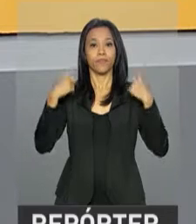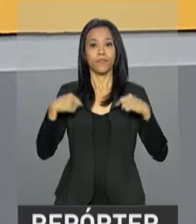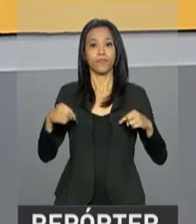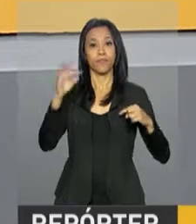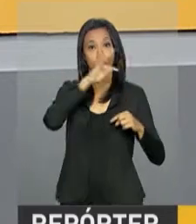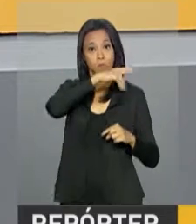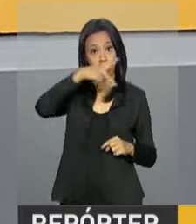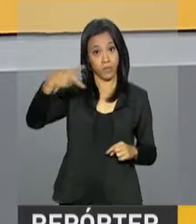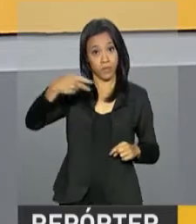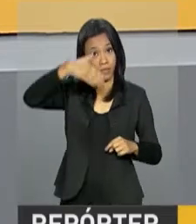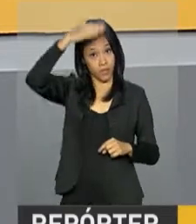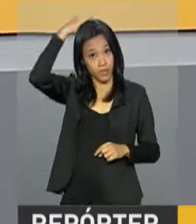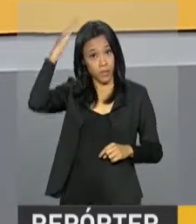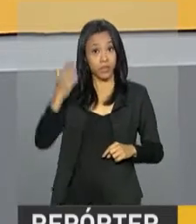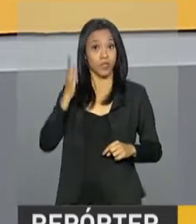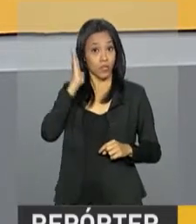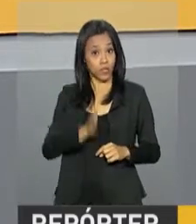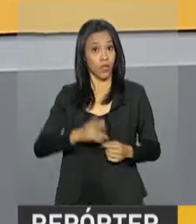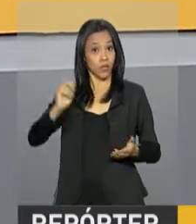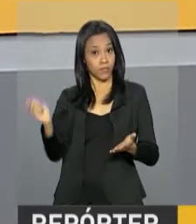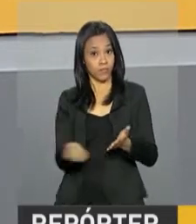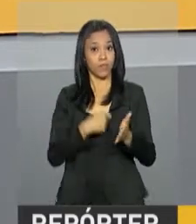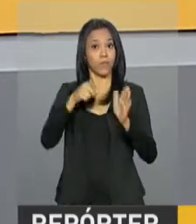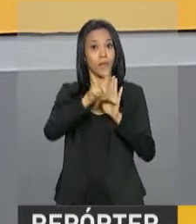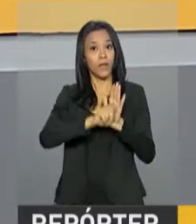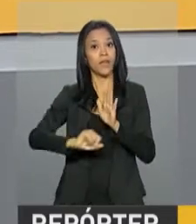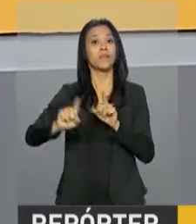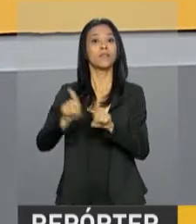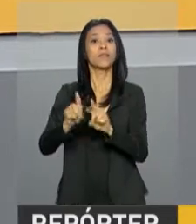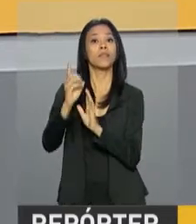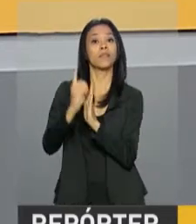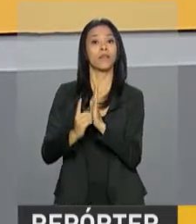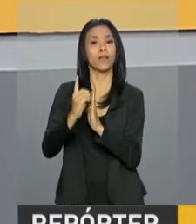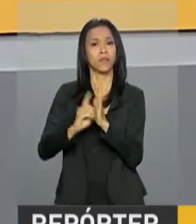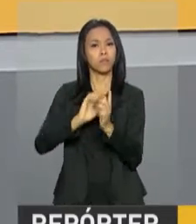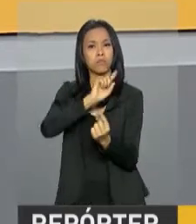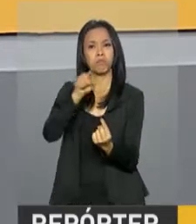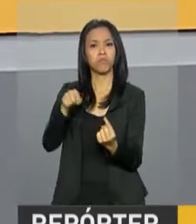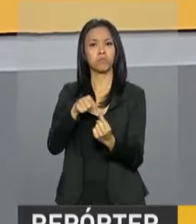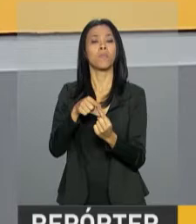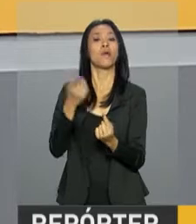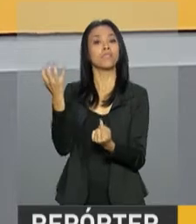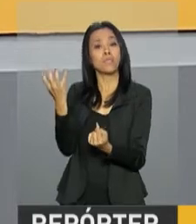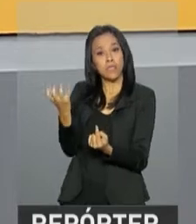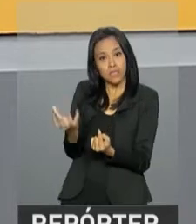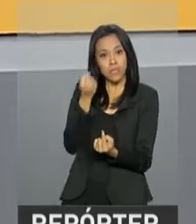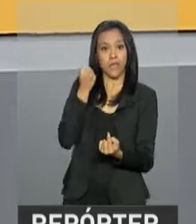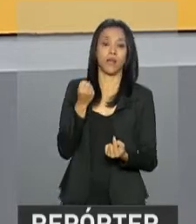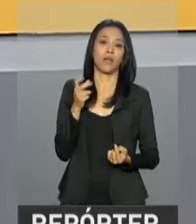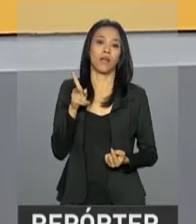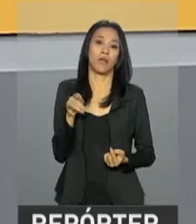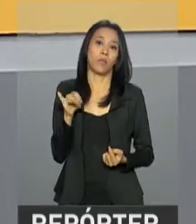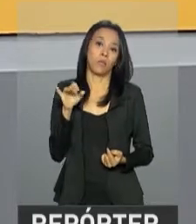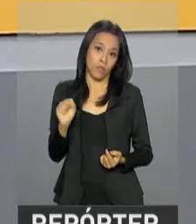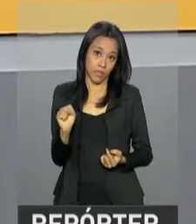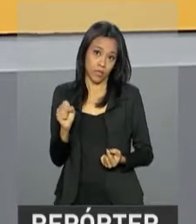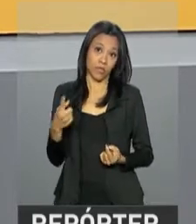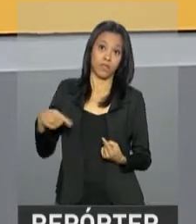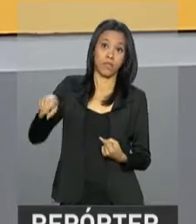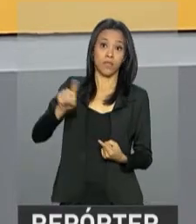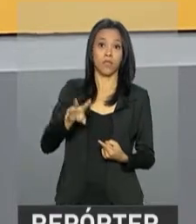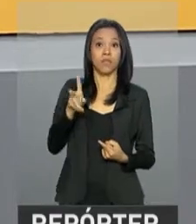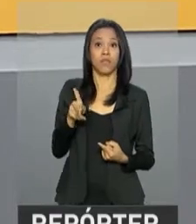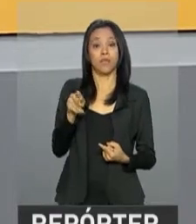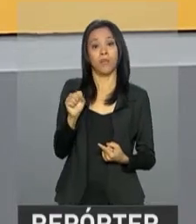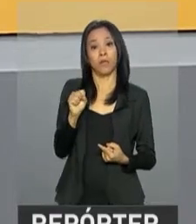presidente michel temer sancionou lei e assinou decreto que garante a ampliação dos sacs do pis pasep com isso o benefício foi estendido